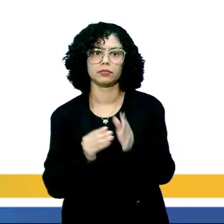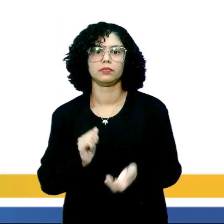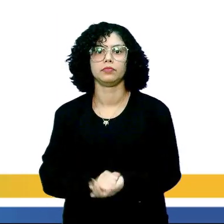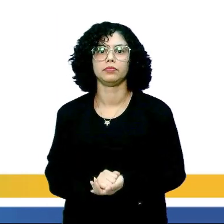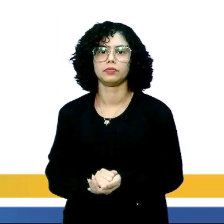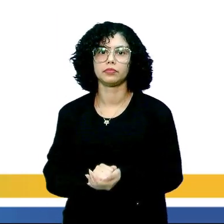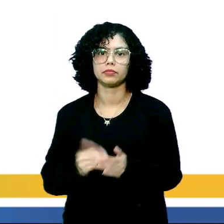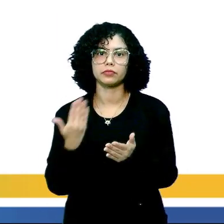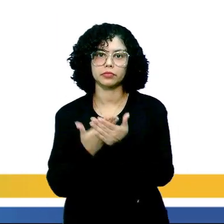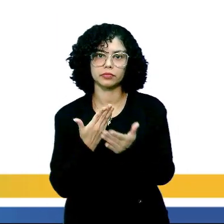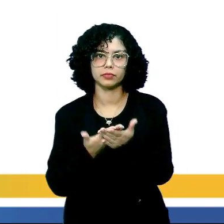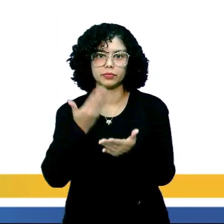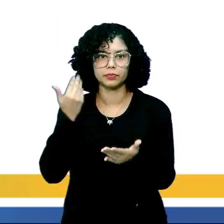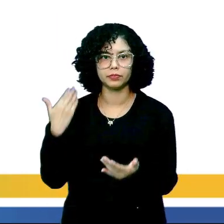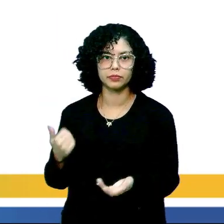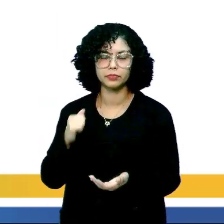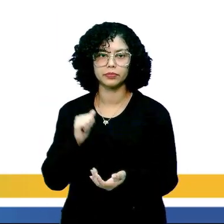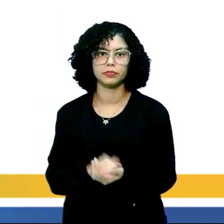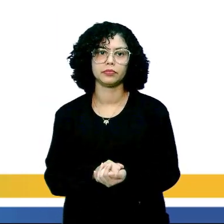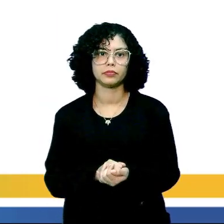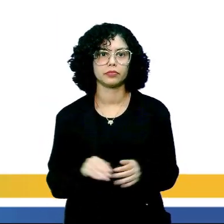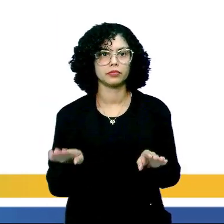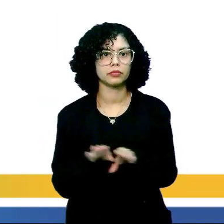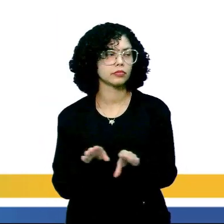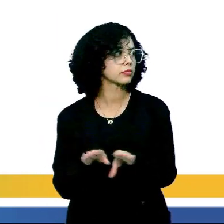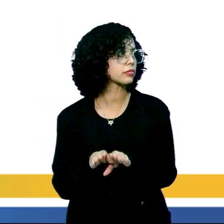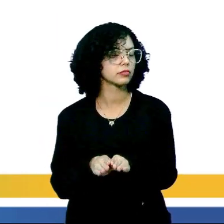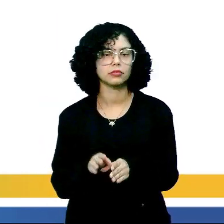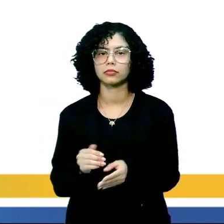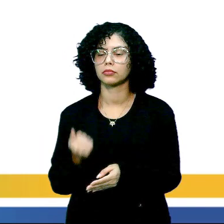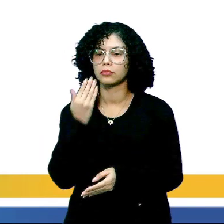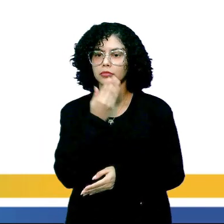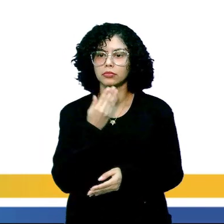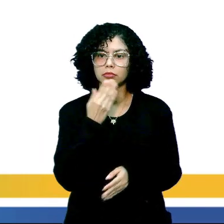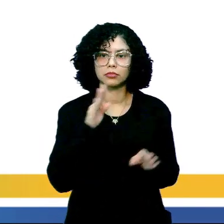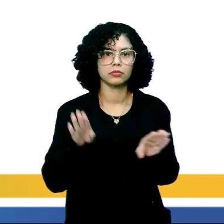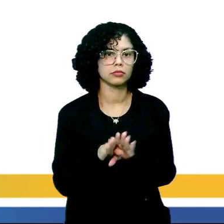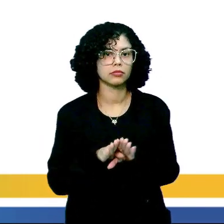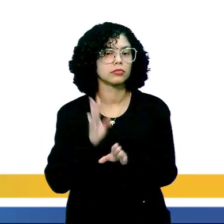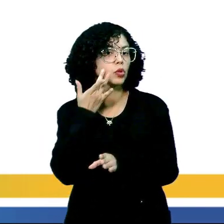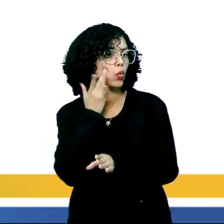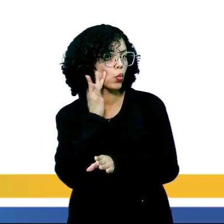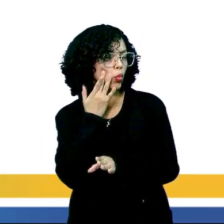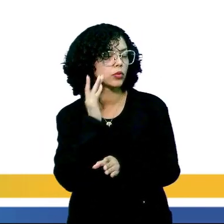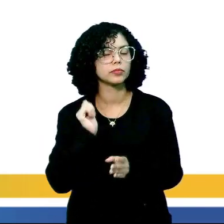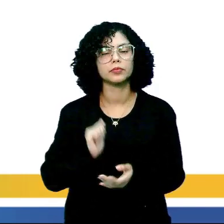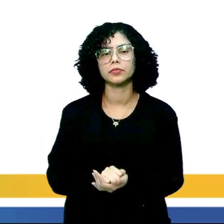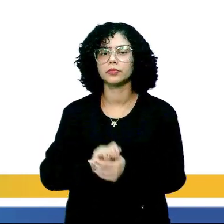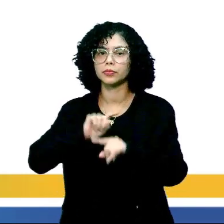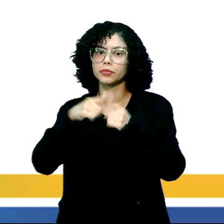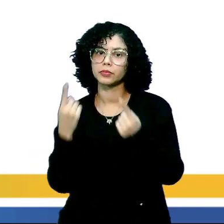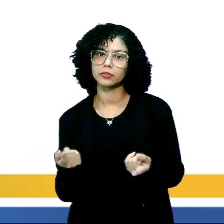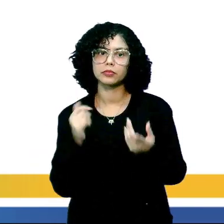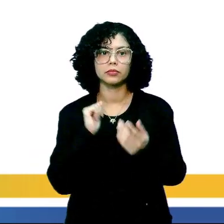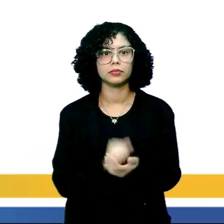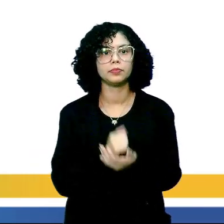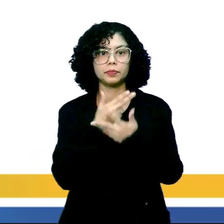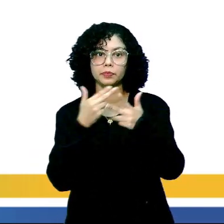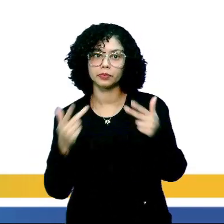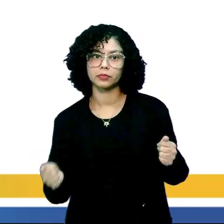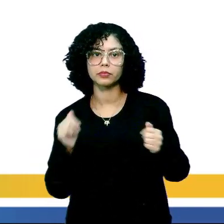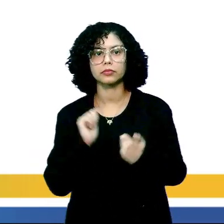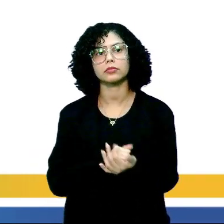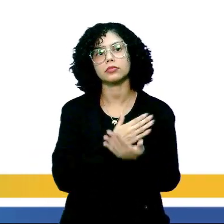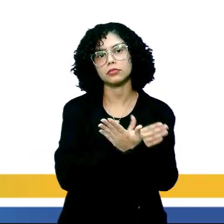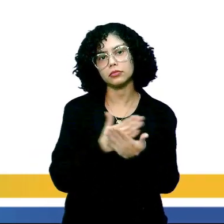aula passada, né, nós vimos os ciclos econômicos, ciclos do açúcar, ciclo do ouro, mas as coisas elas